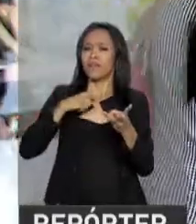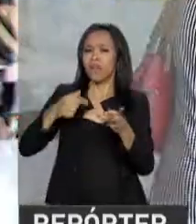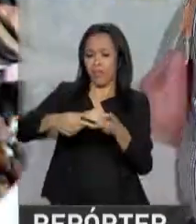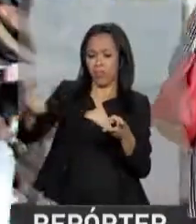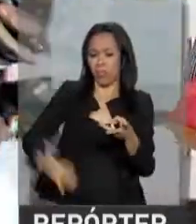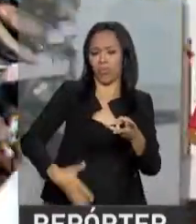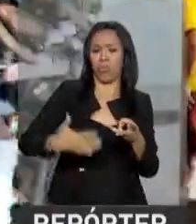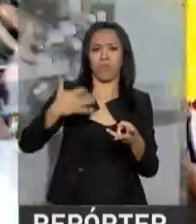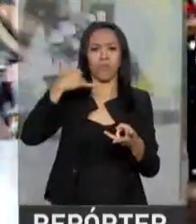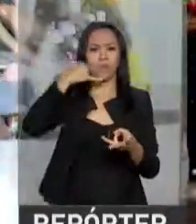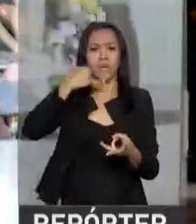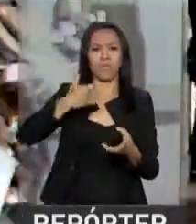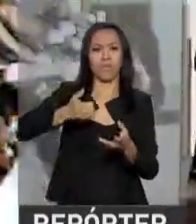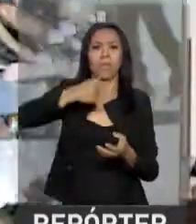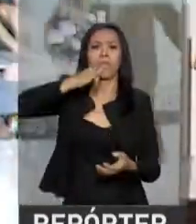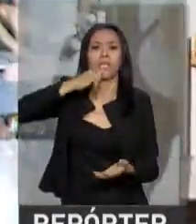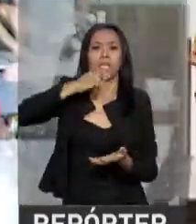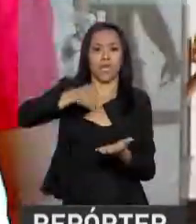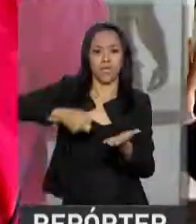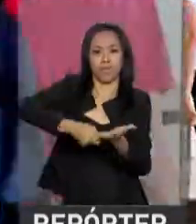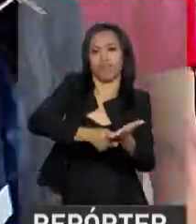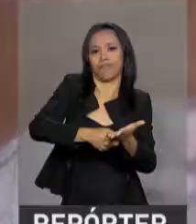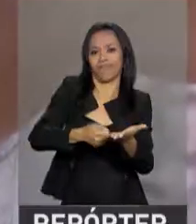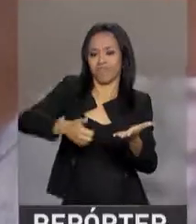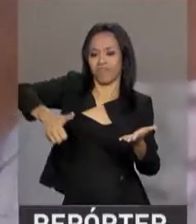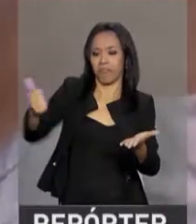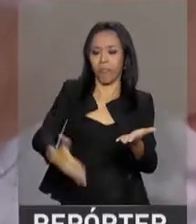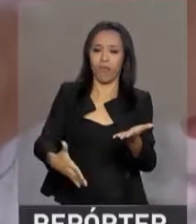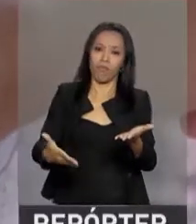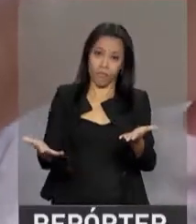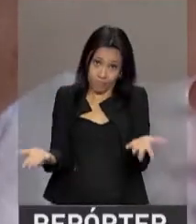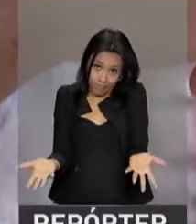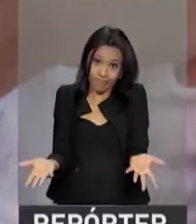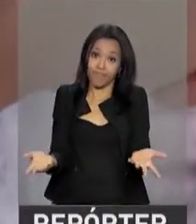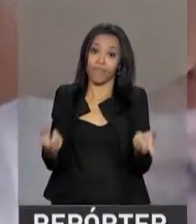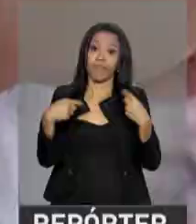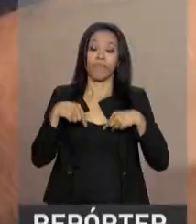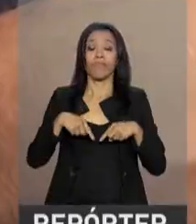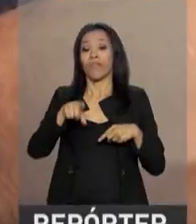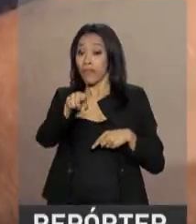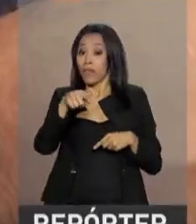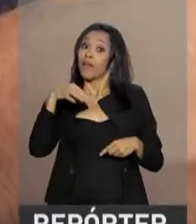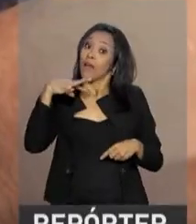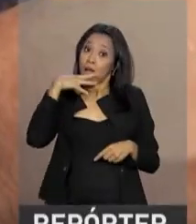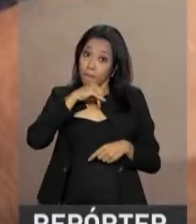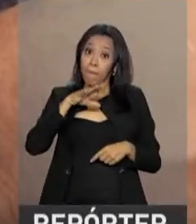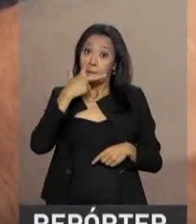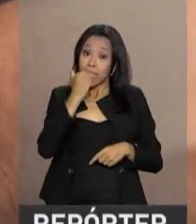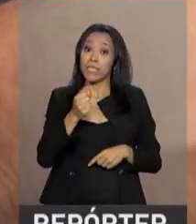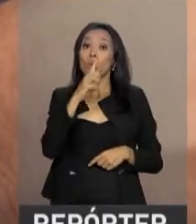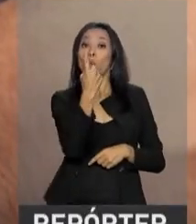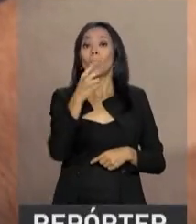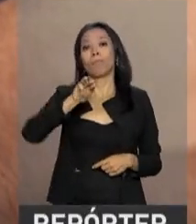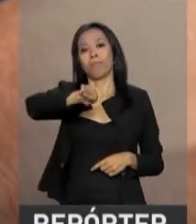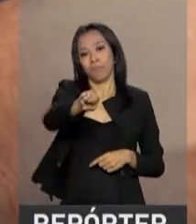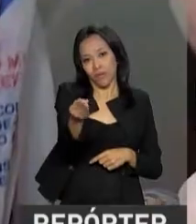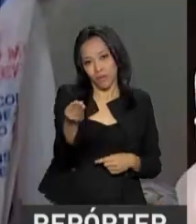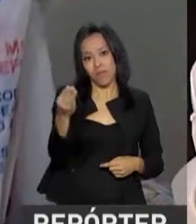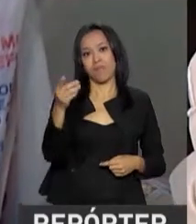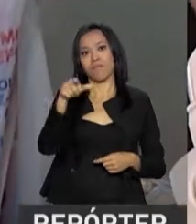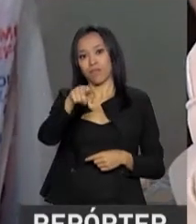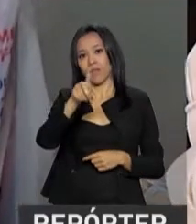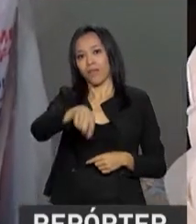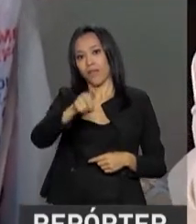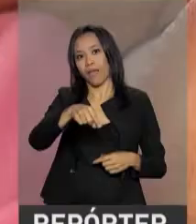como baterias e carregadores estima se que um milhão de novos aparelhos irregulares entrem nas redes das prestadoras